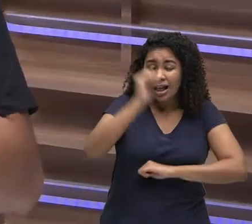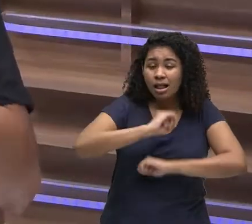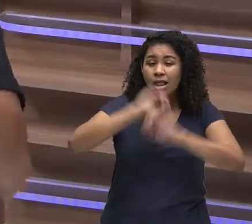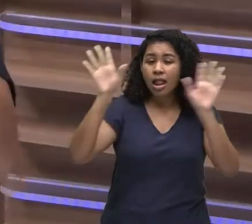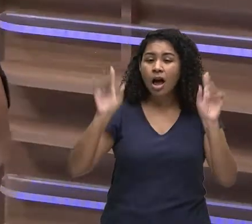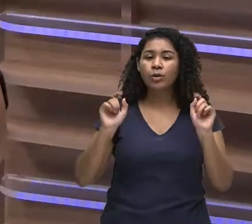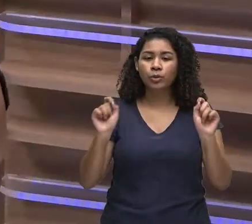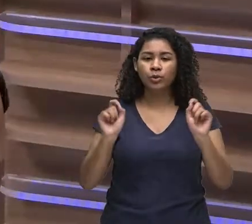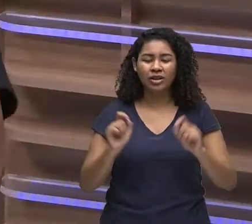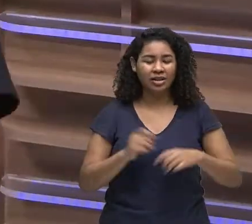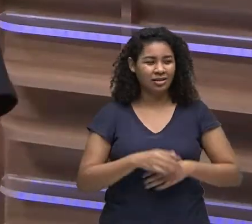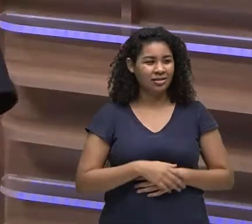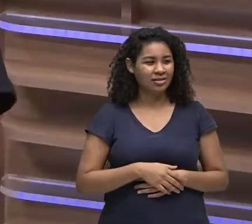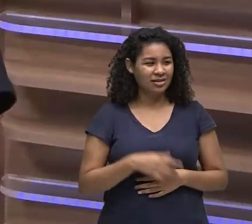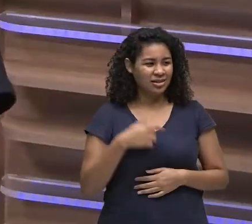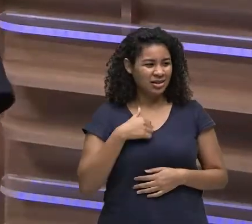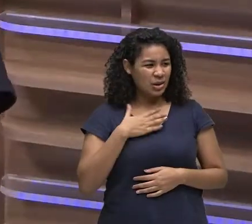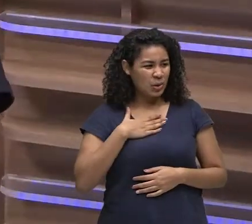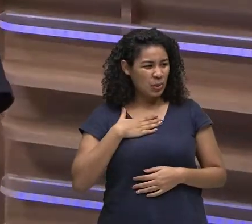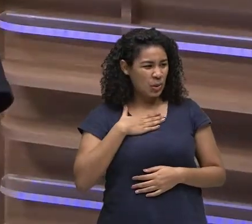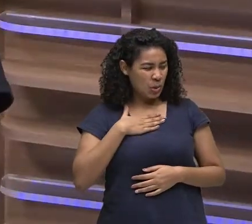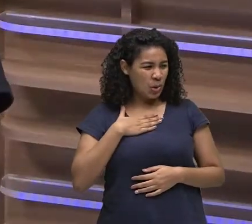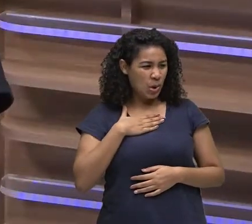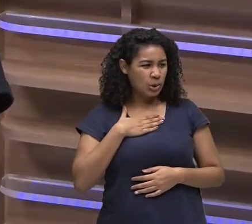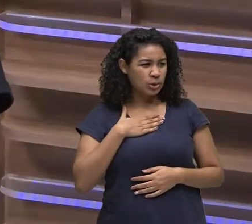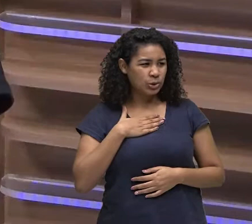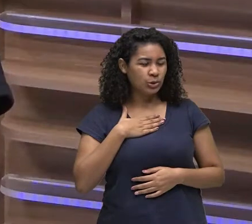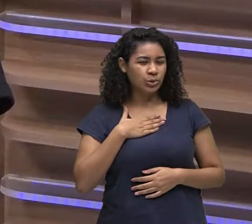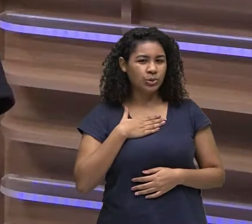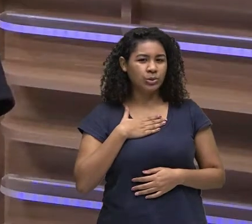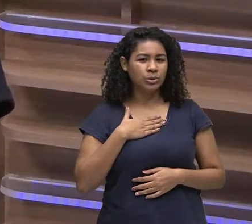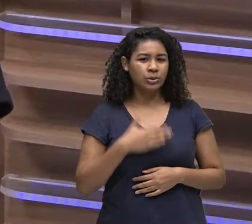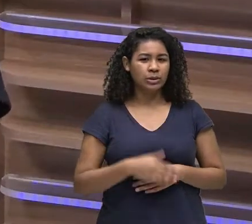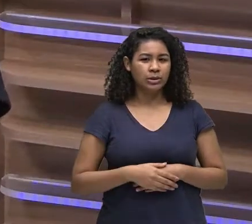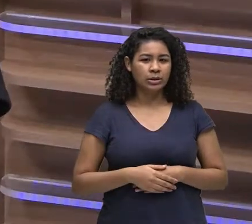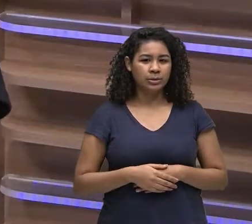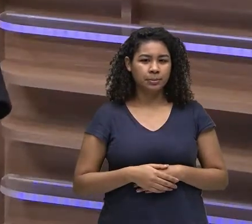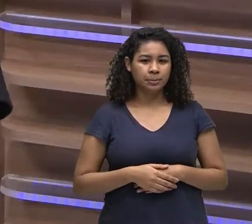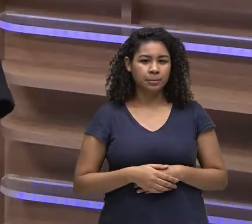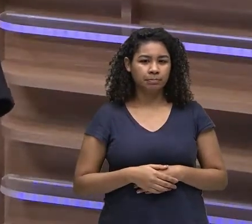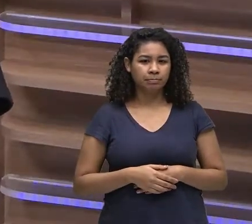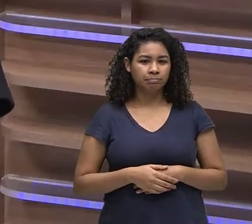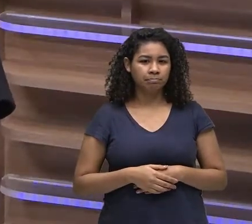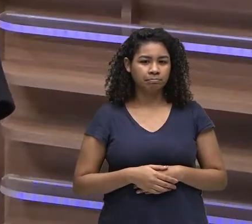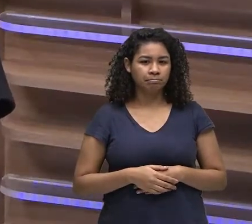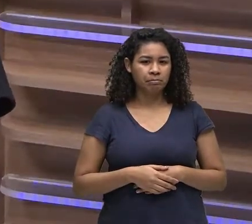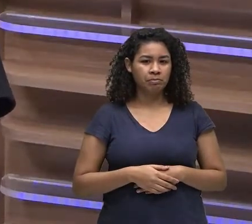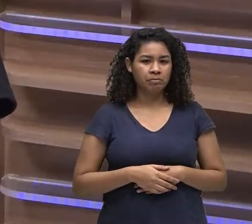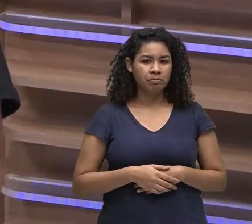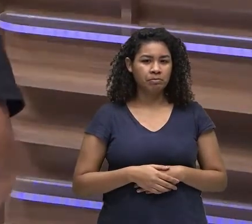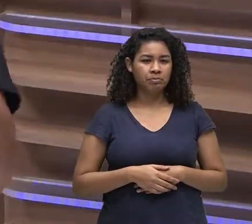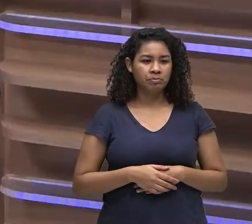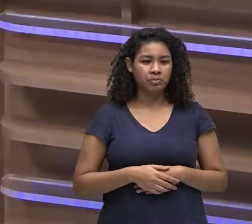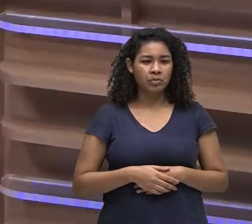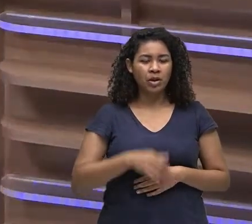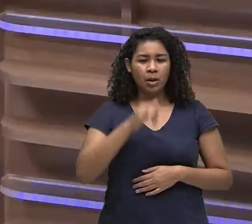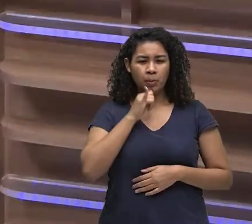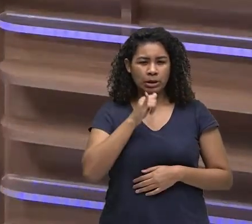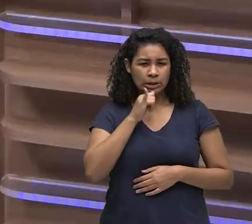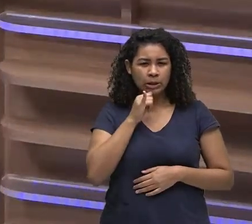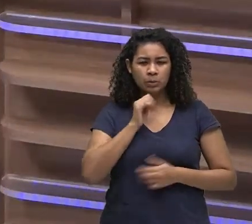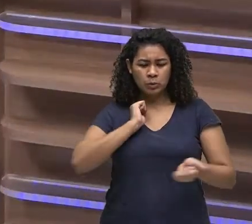eu gostaria de receber ali um golpe mais agressivo, tal qual eu